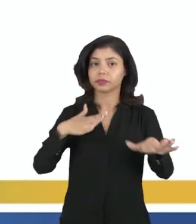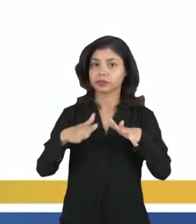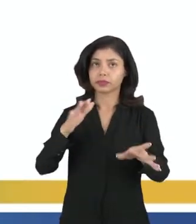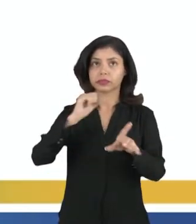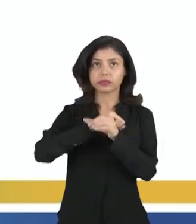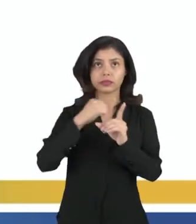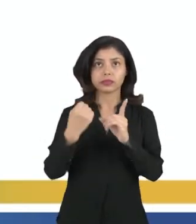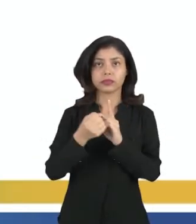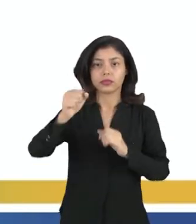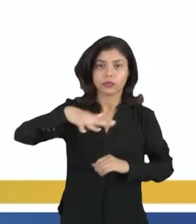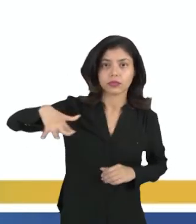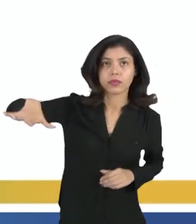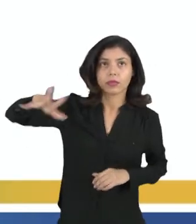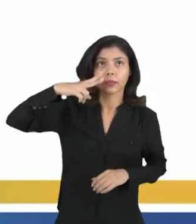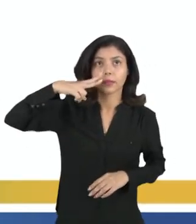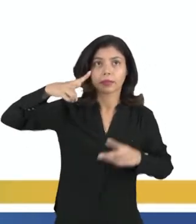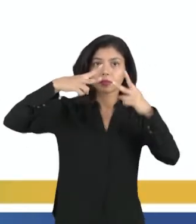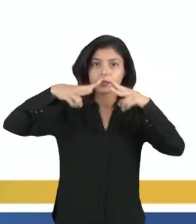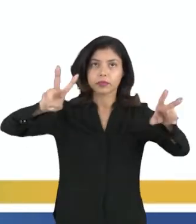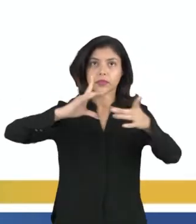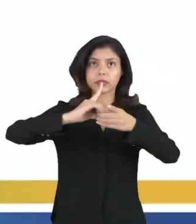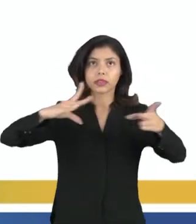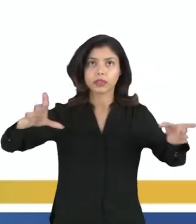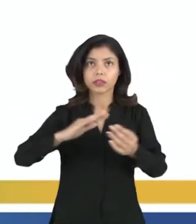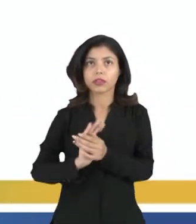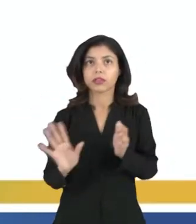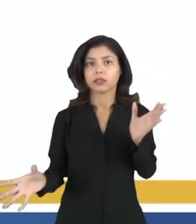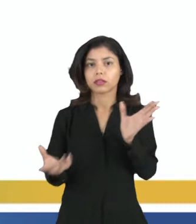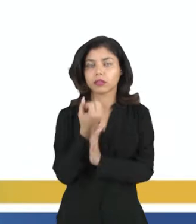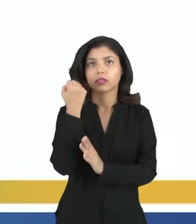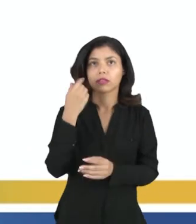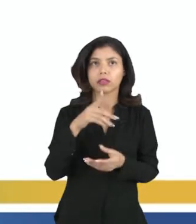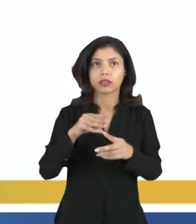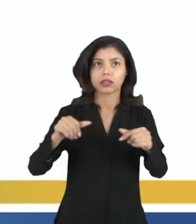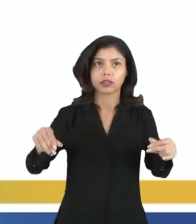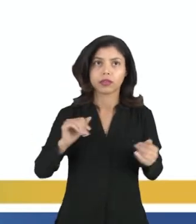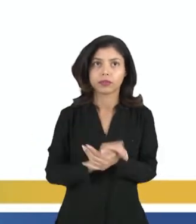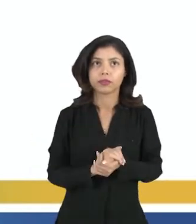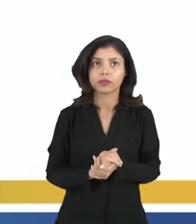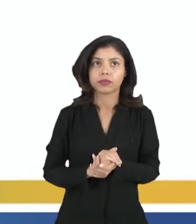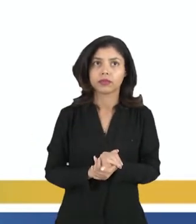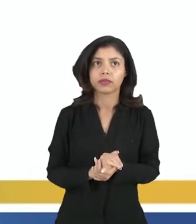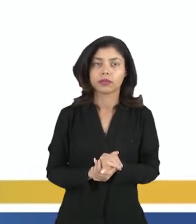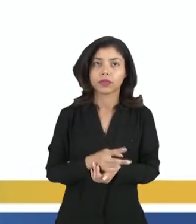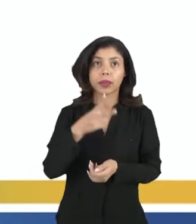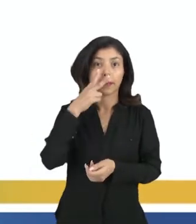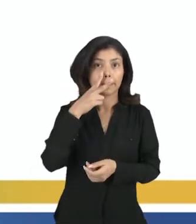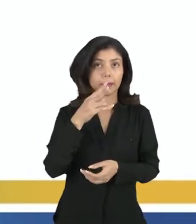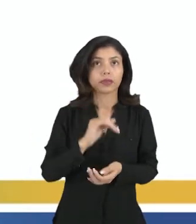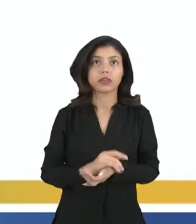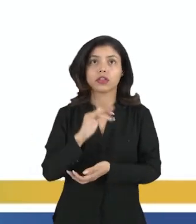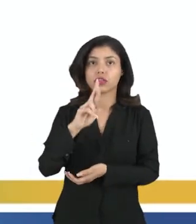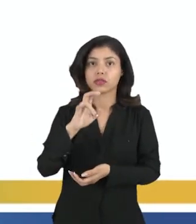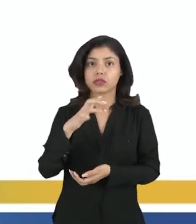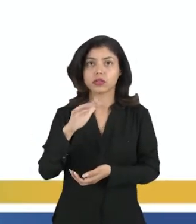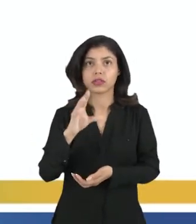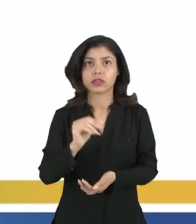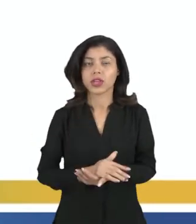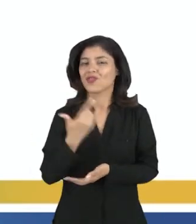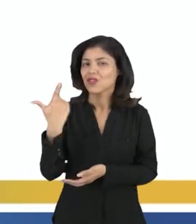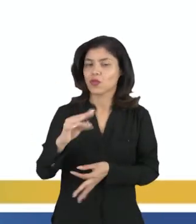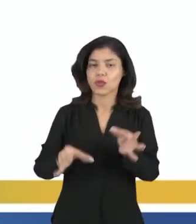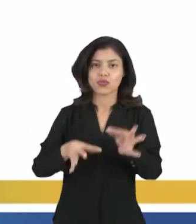movimentos sociais do campo visam a democratização da posse pela terra e a reparação de